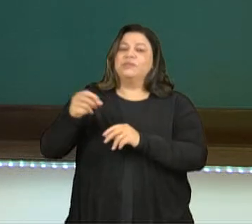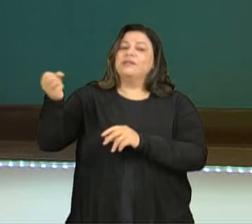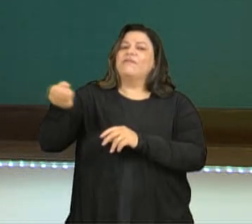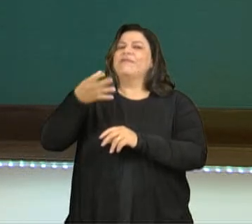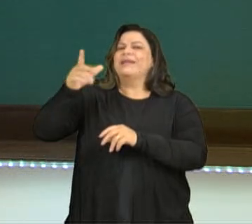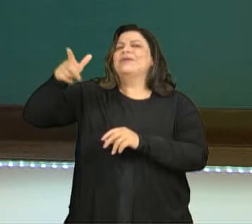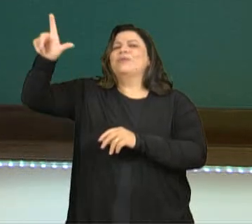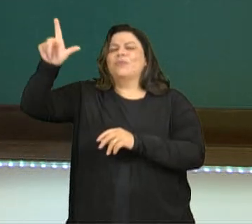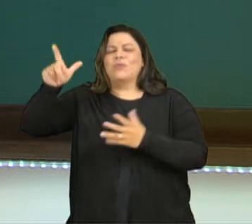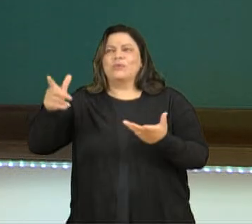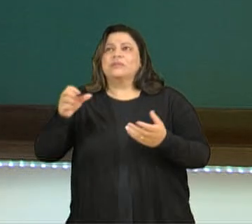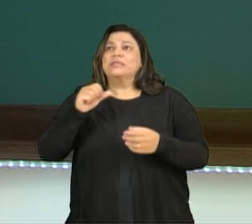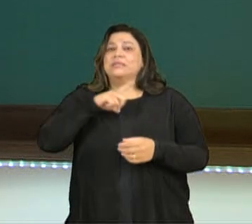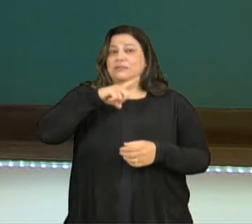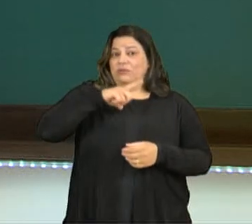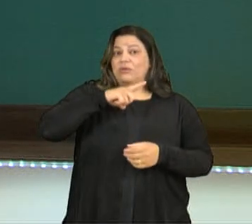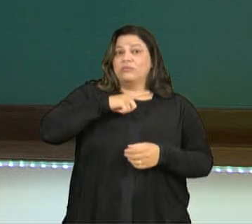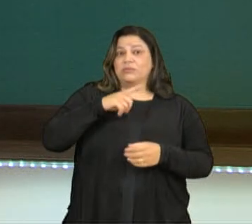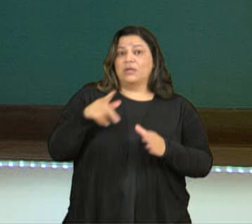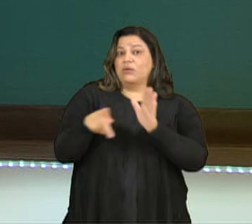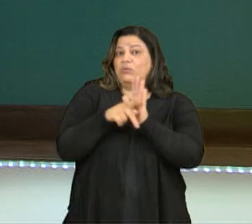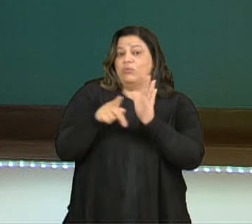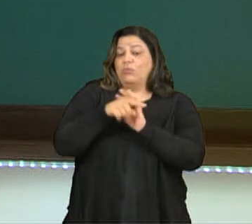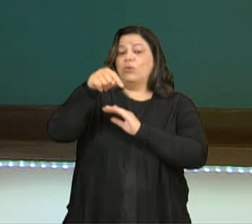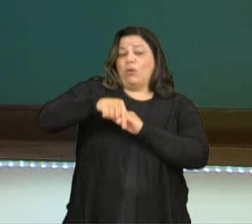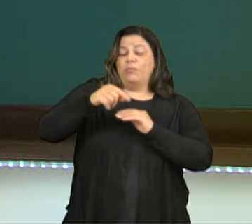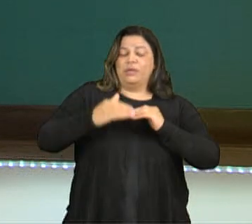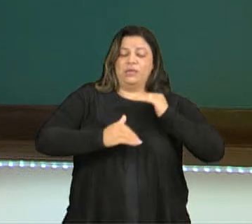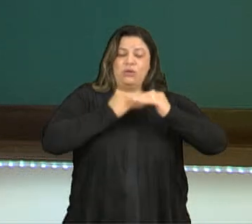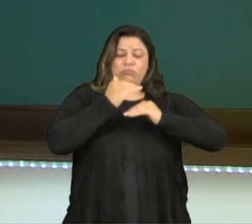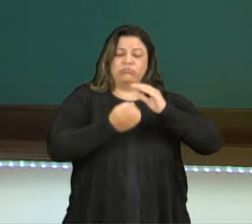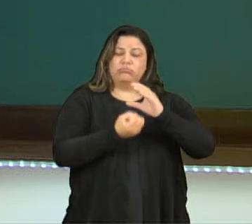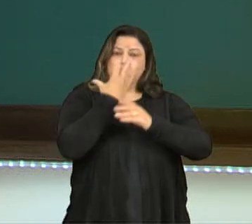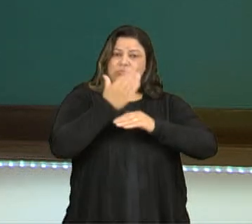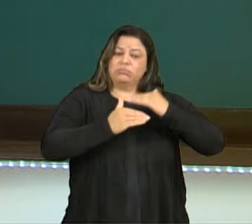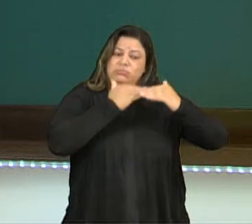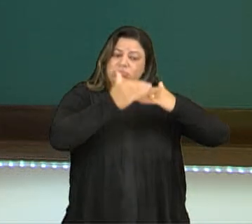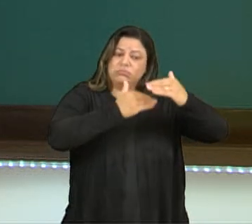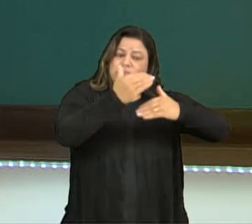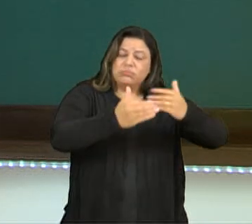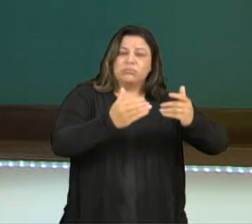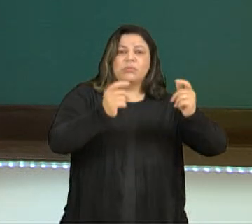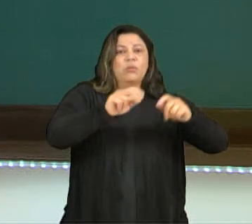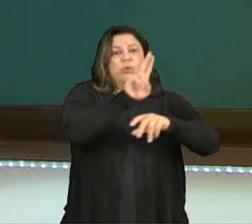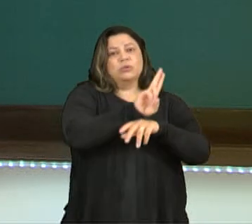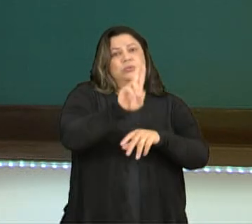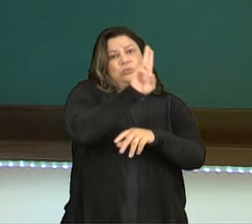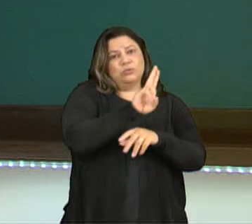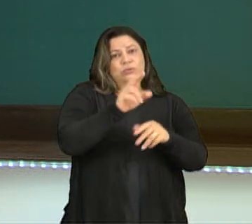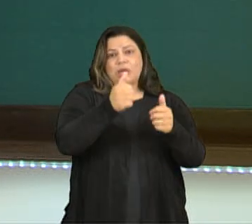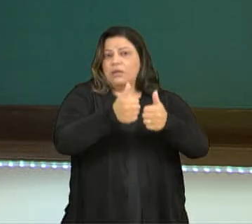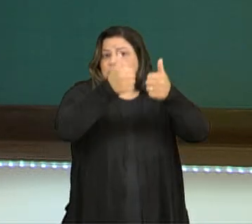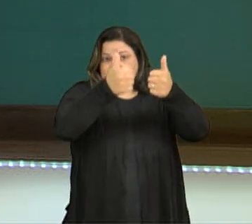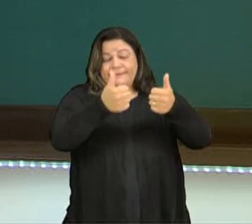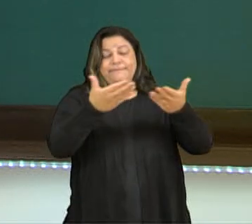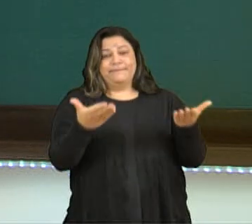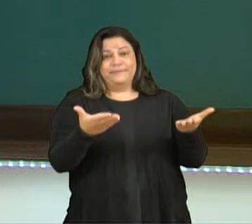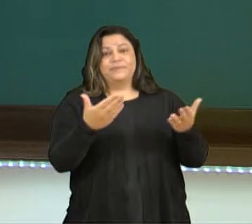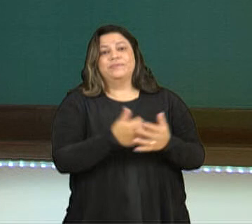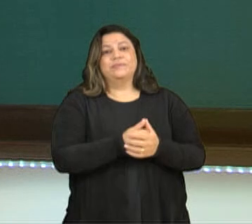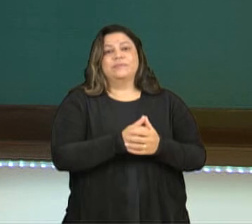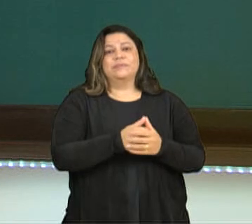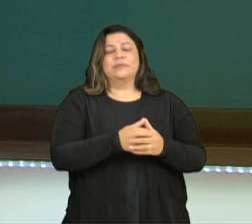mundo. Então, se eu tenho fontes renováveis no meu território, se o Brasil tem fontes renováveis no seu território, ele acaba se tornando